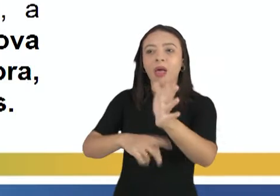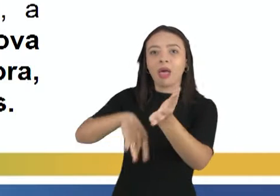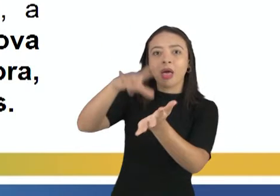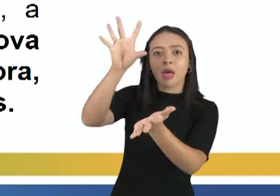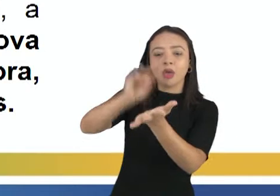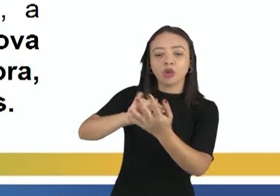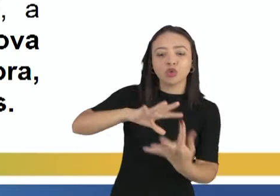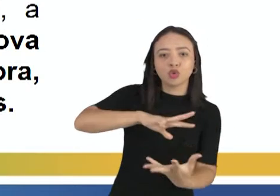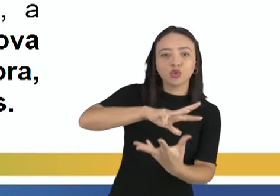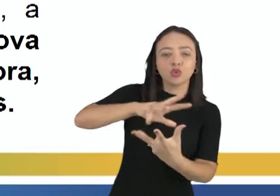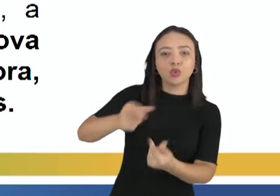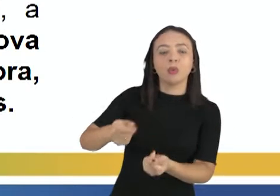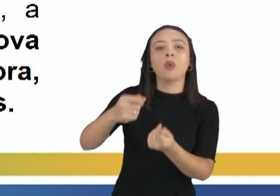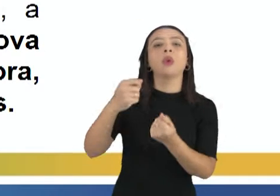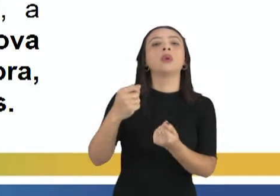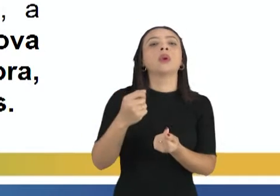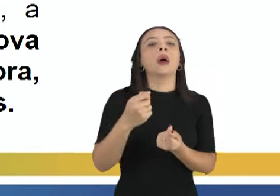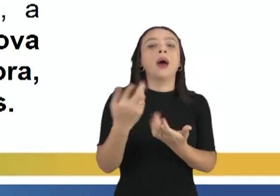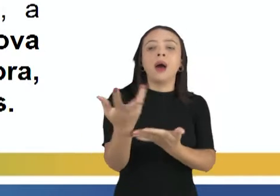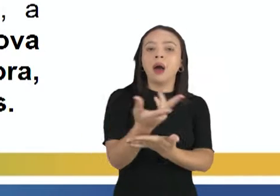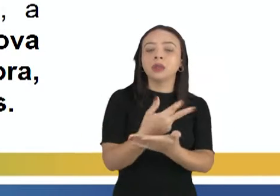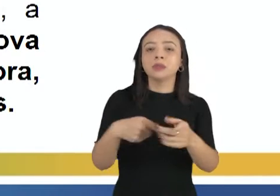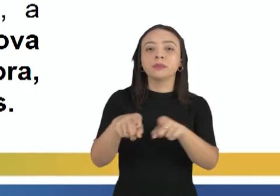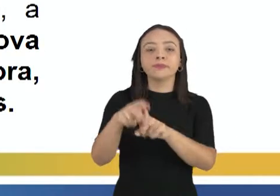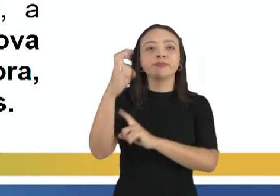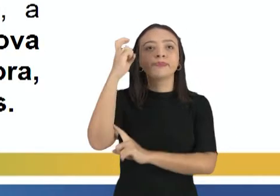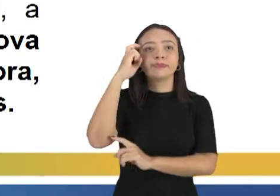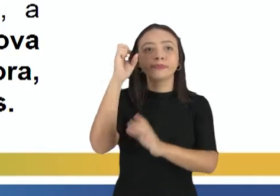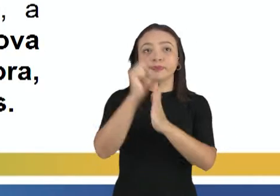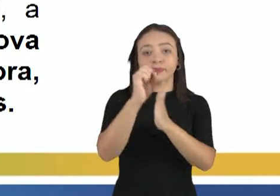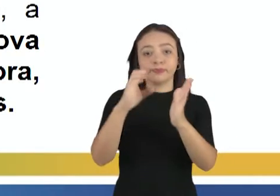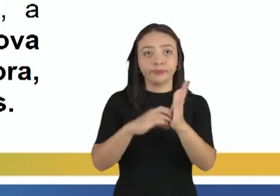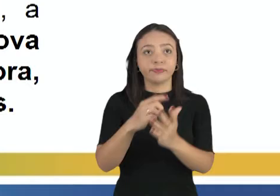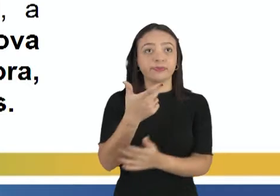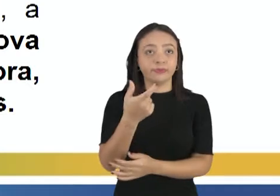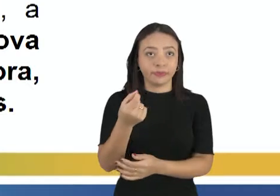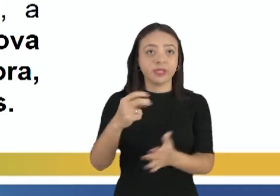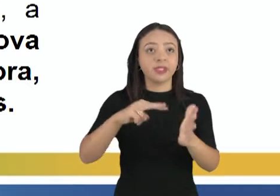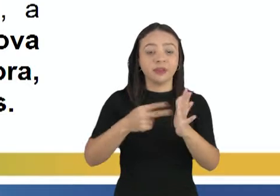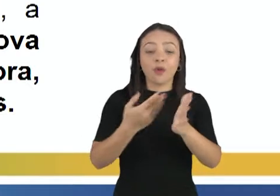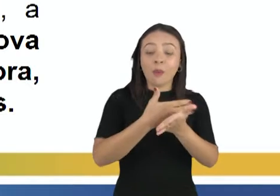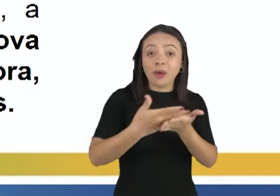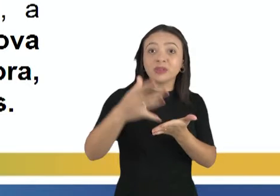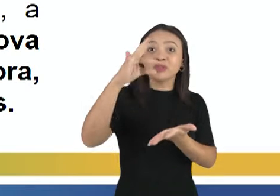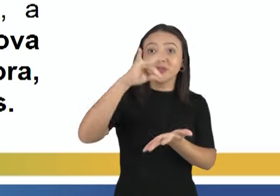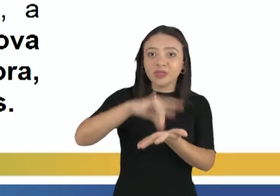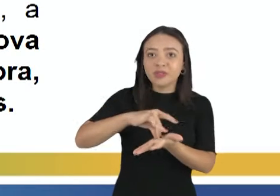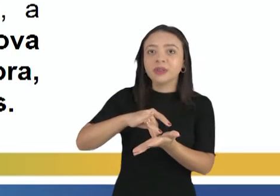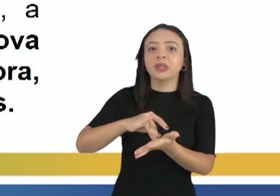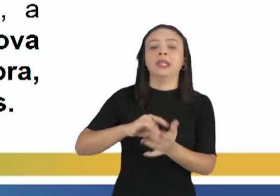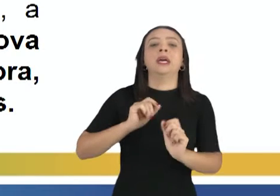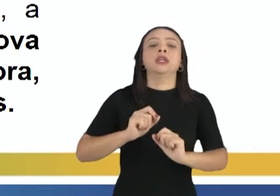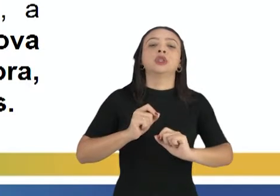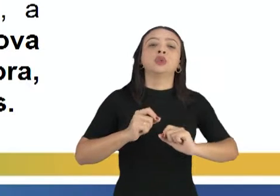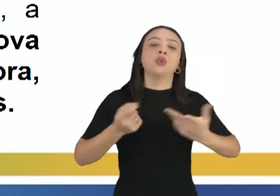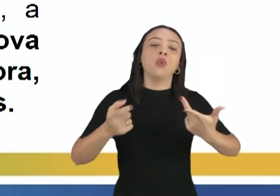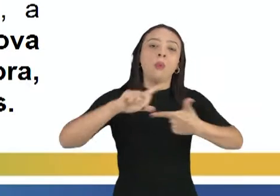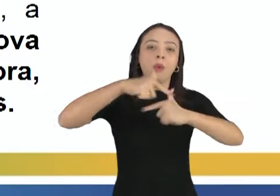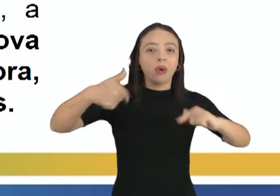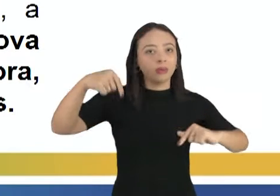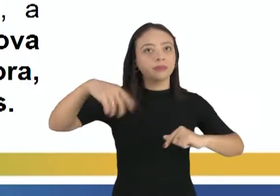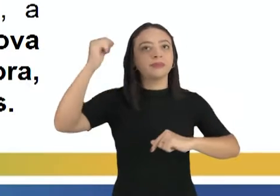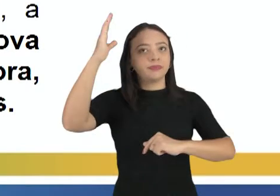artístico e cultural do século XX. Considerada o início oficial do modernismo no Brasil, a Semana de Arte